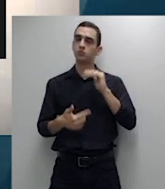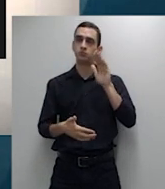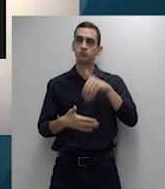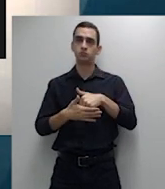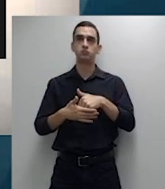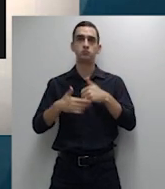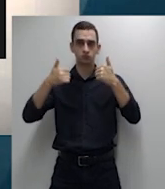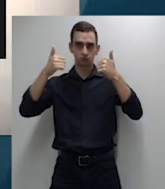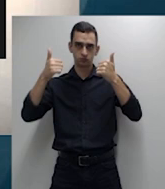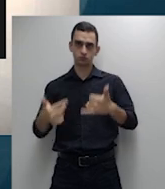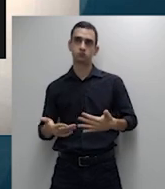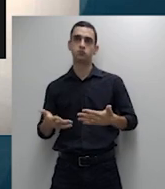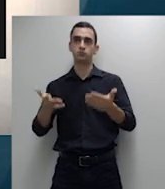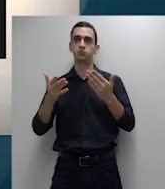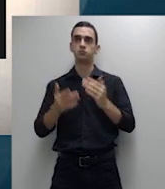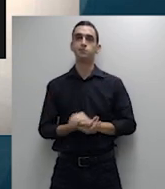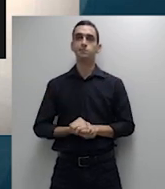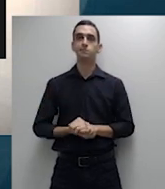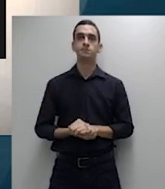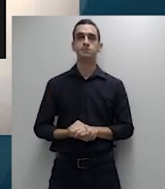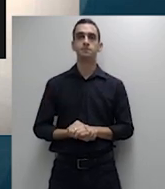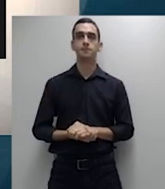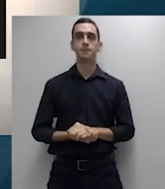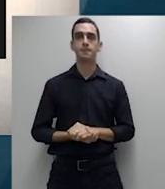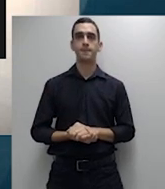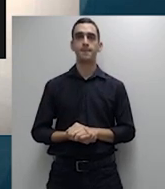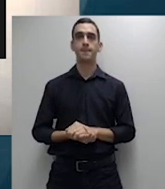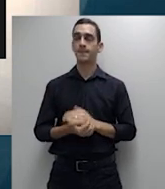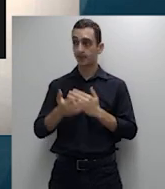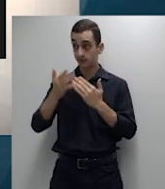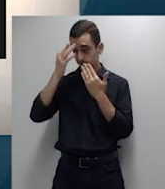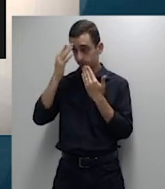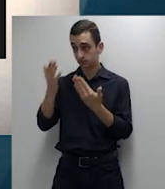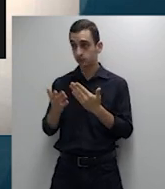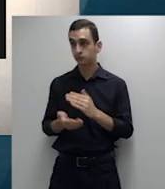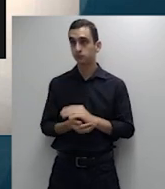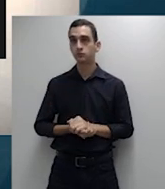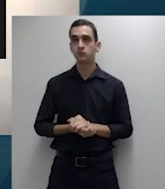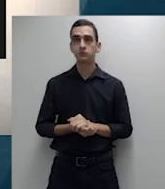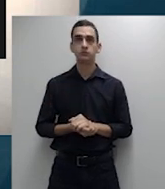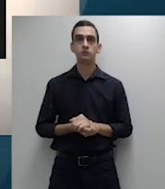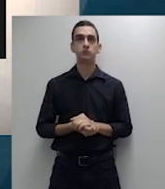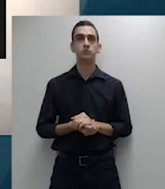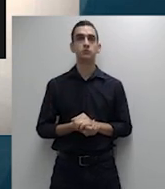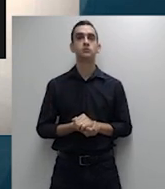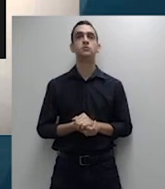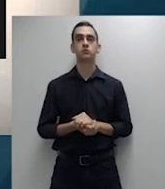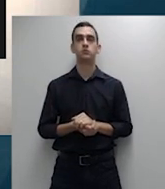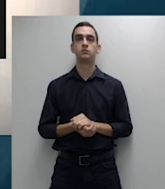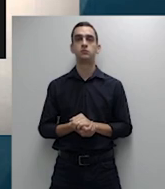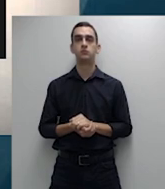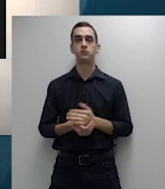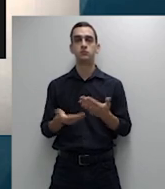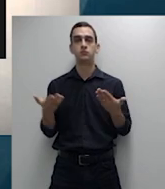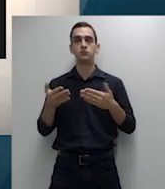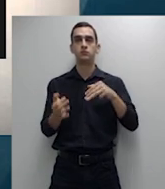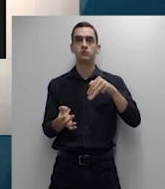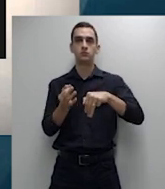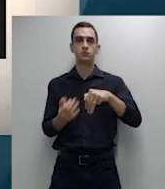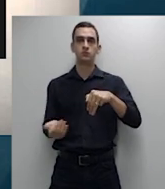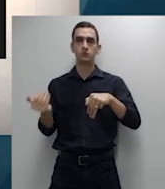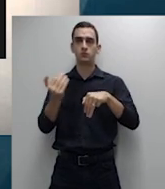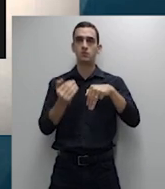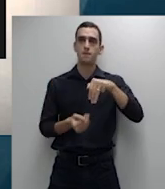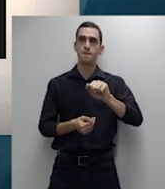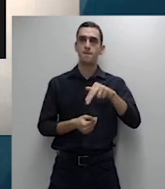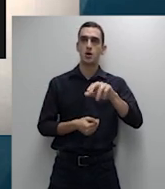o meu voto agradeço agradeço a colaboração entre e experimentações e o ministro Manuel